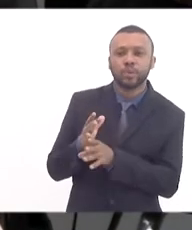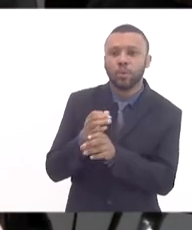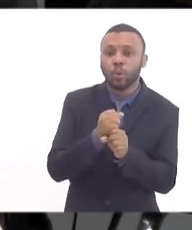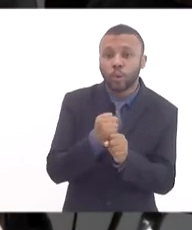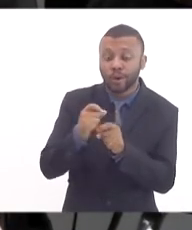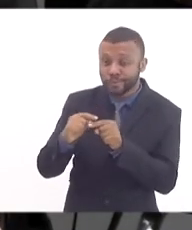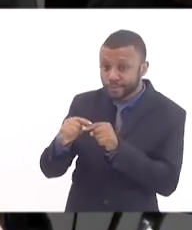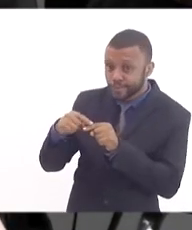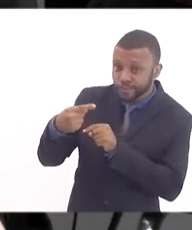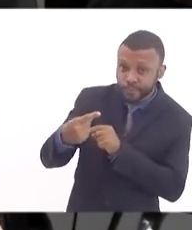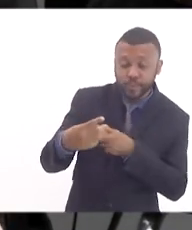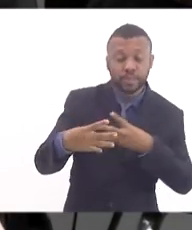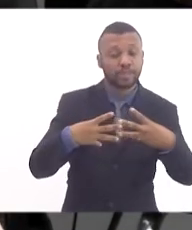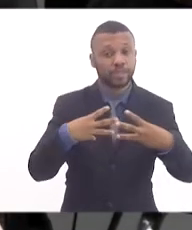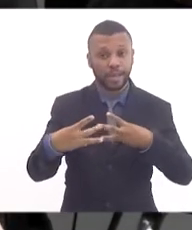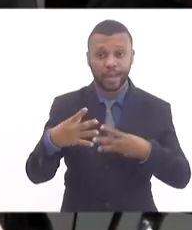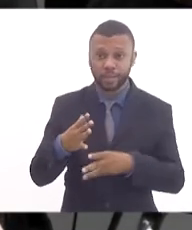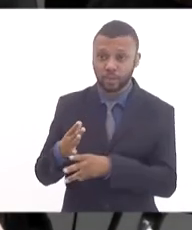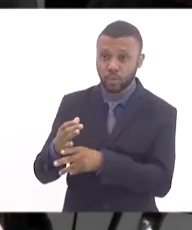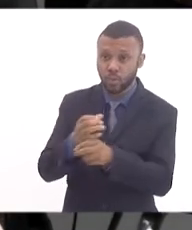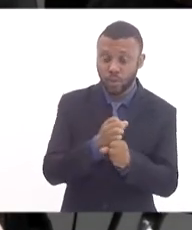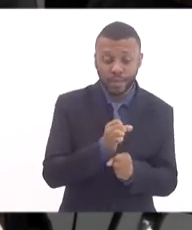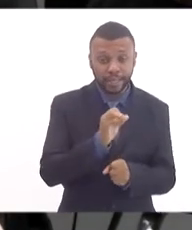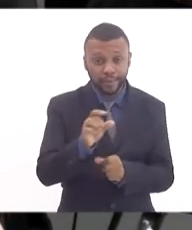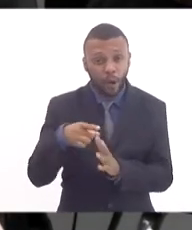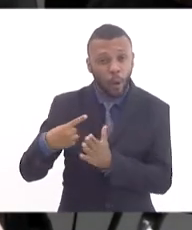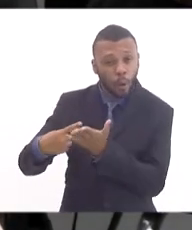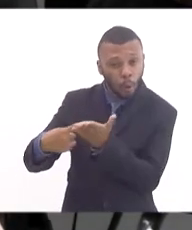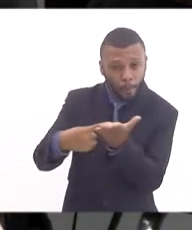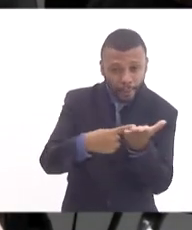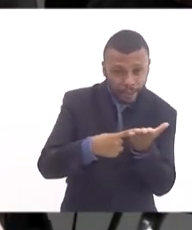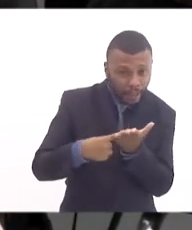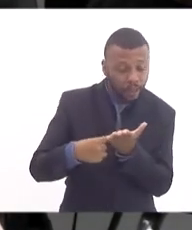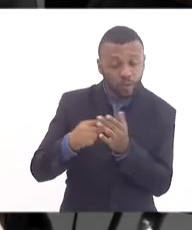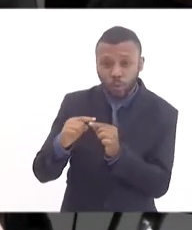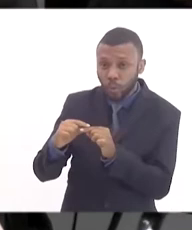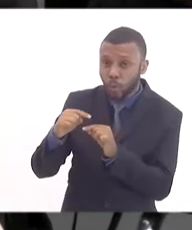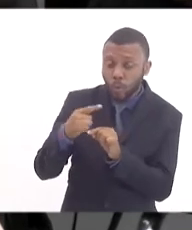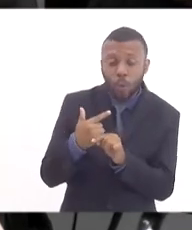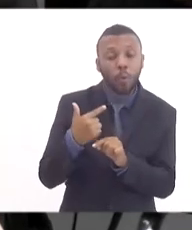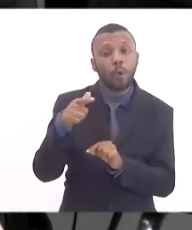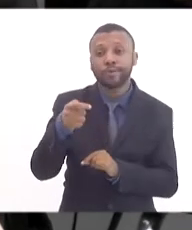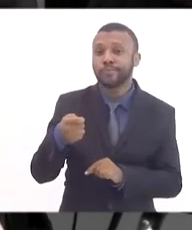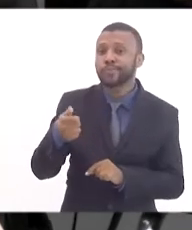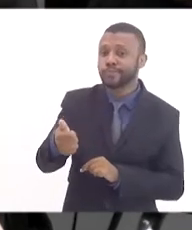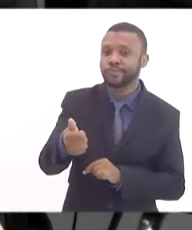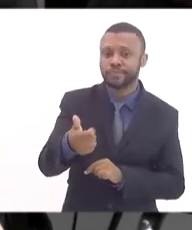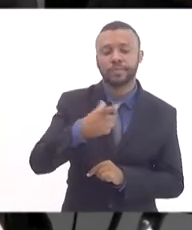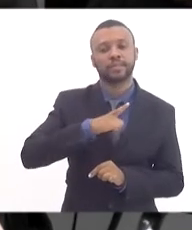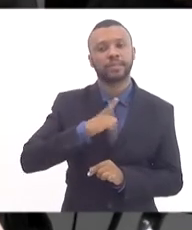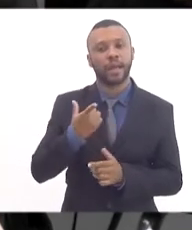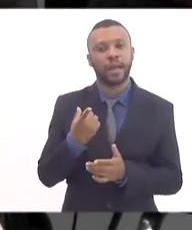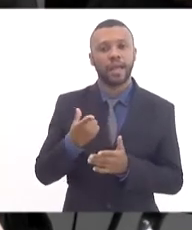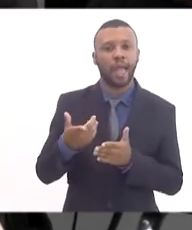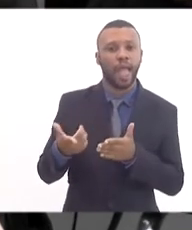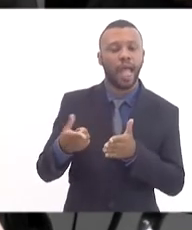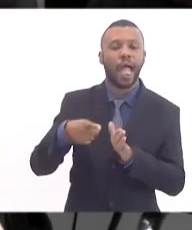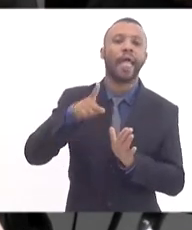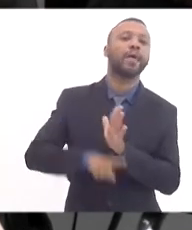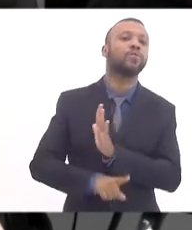se ele for combinado com outro benefício Aí sim ele já era renuncia essa é a nossa preocupação é